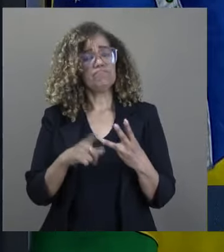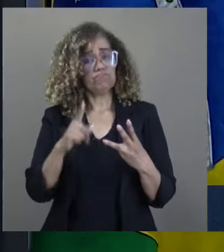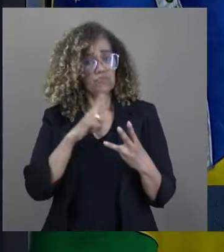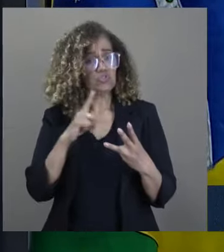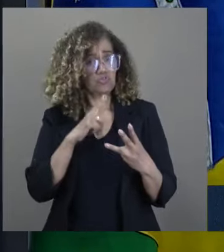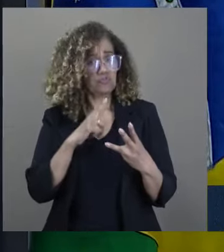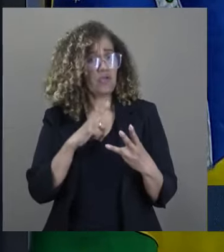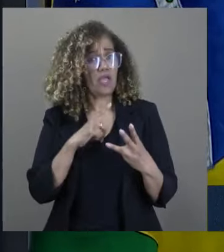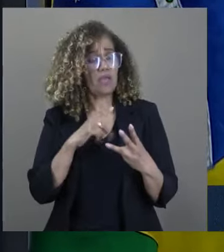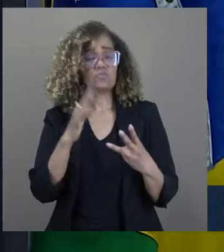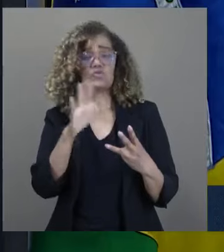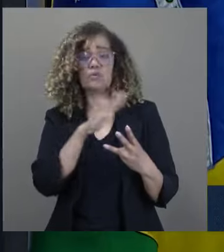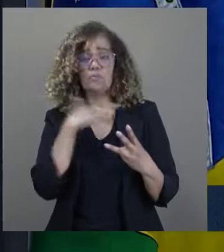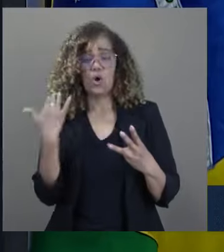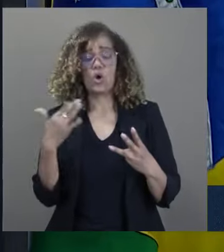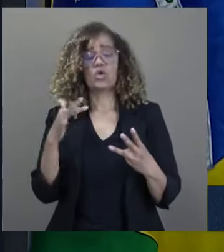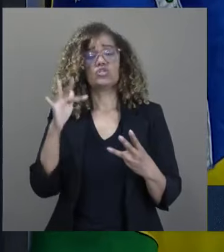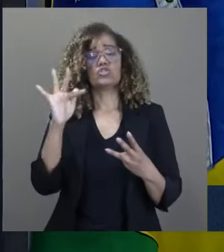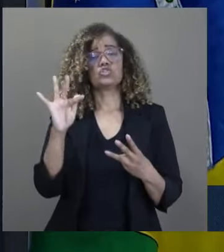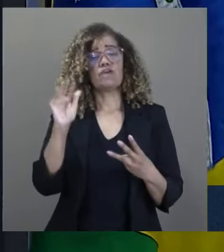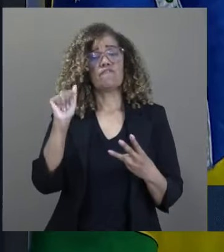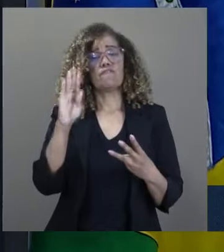Tivemos a morte do Fabrício,